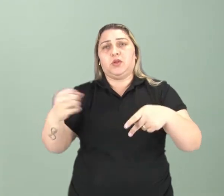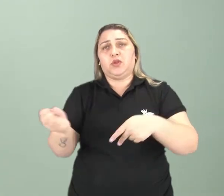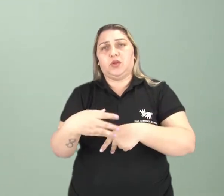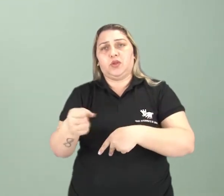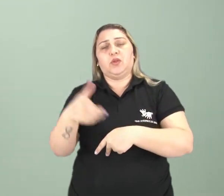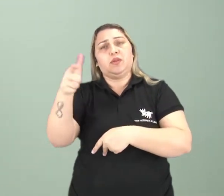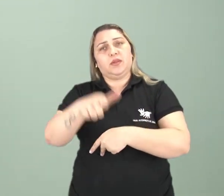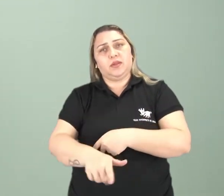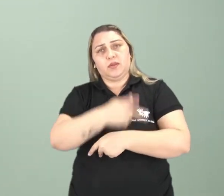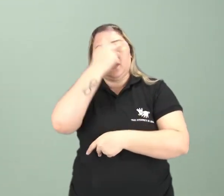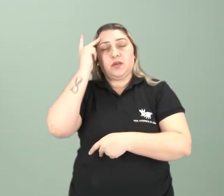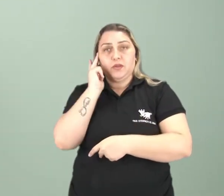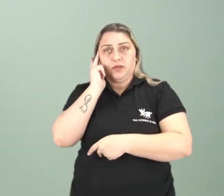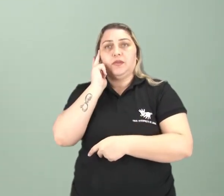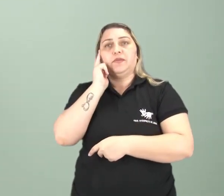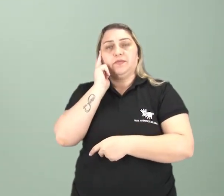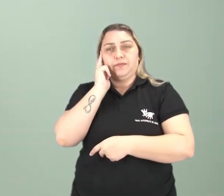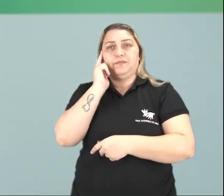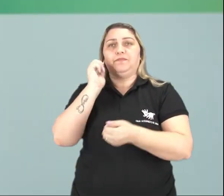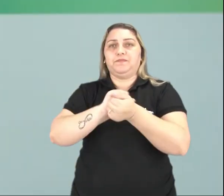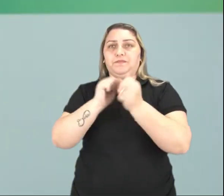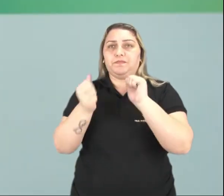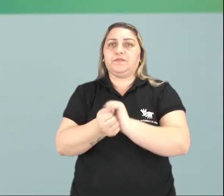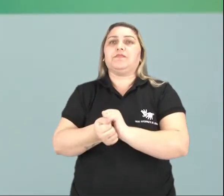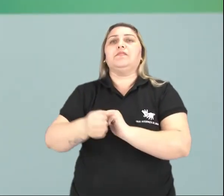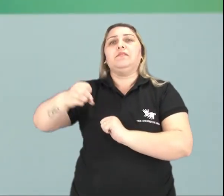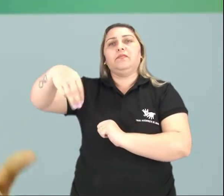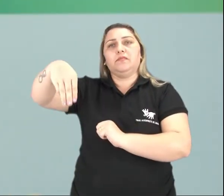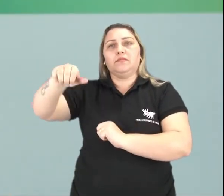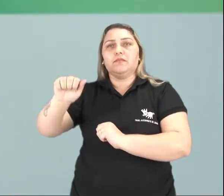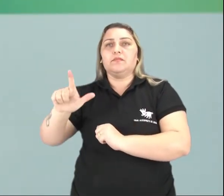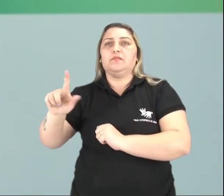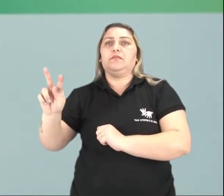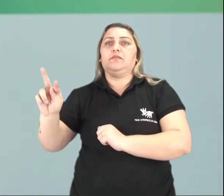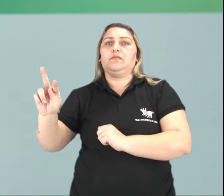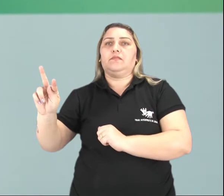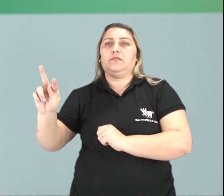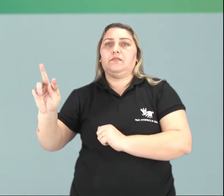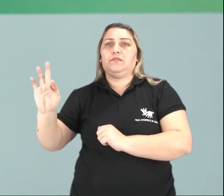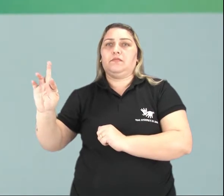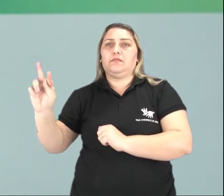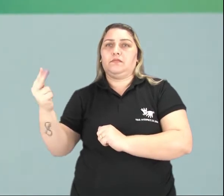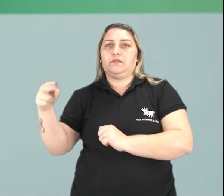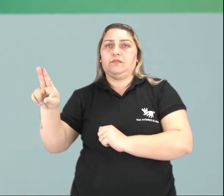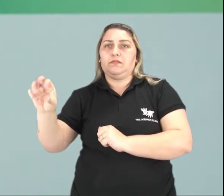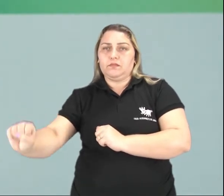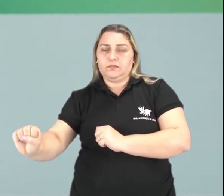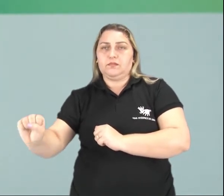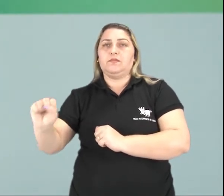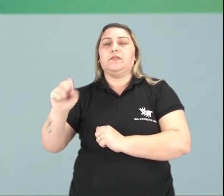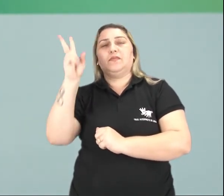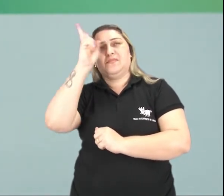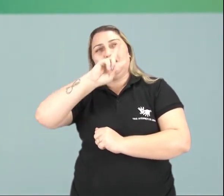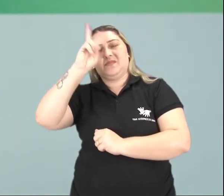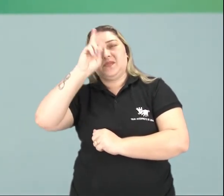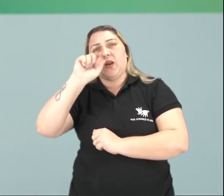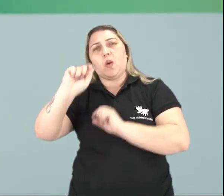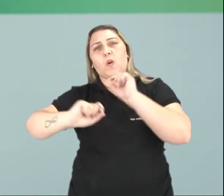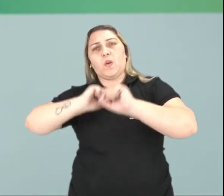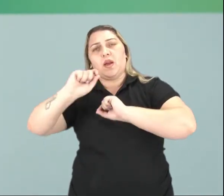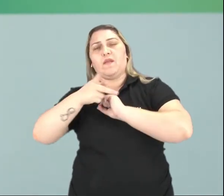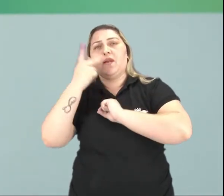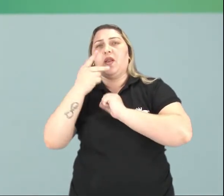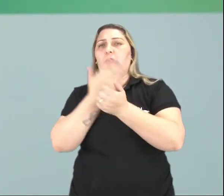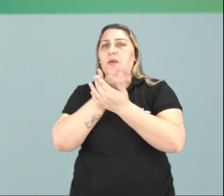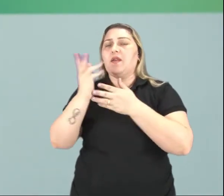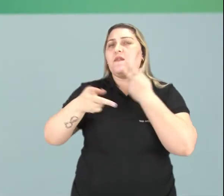as pessoas passaram a despertar os adeptos de Malthus, né, chamado de neo-malthusianos. Então, as pessoas que foram relembrando lá do que ele falava e